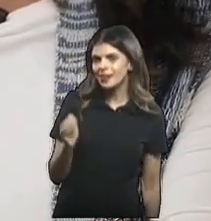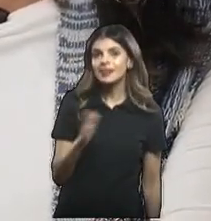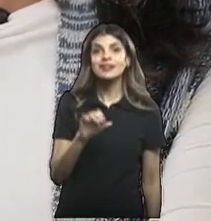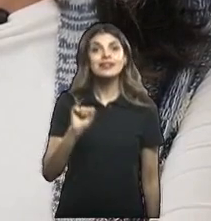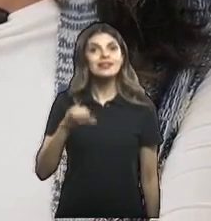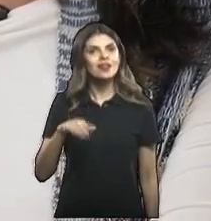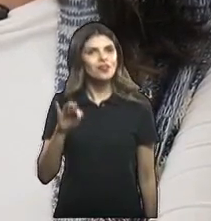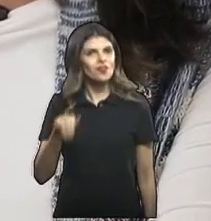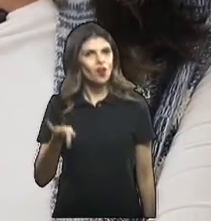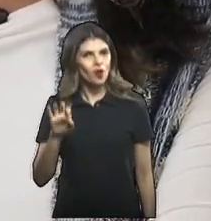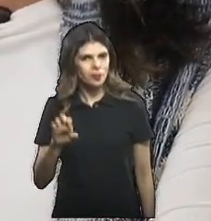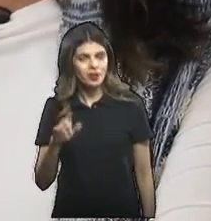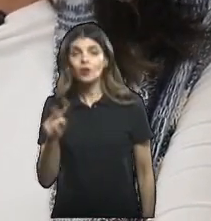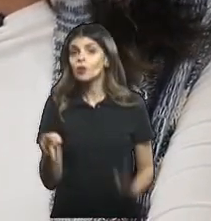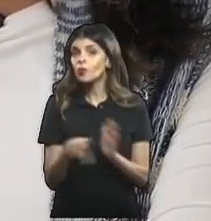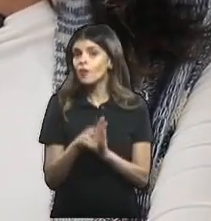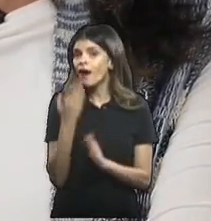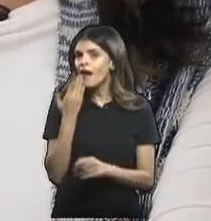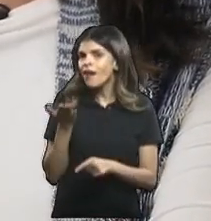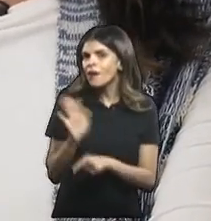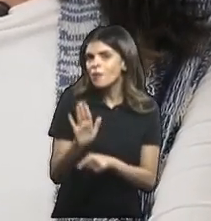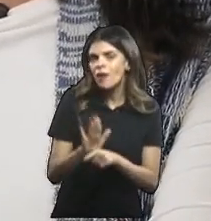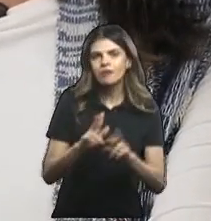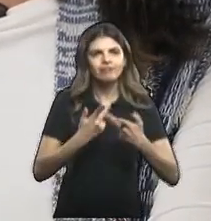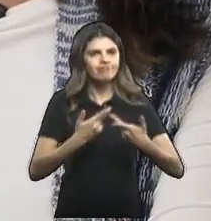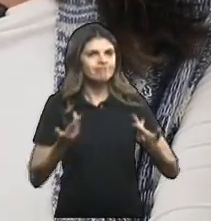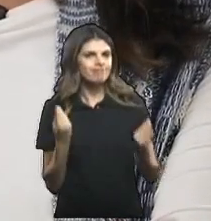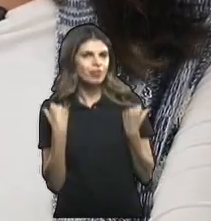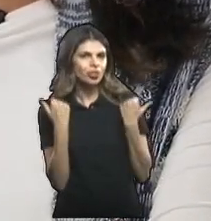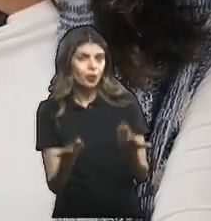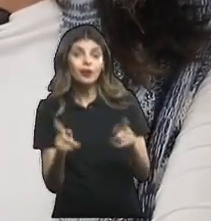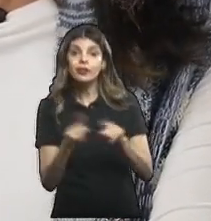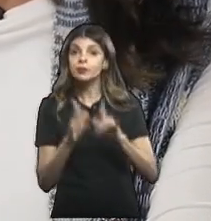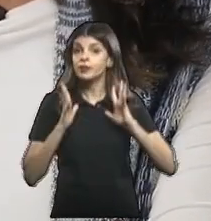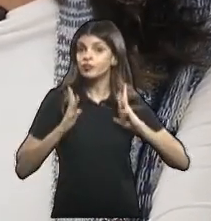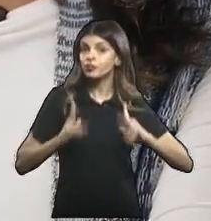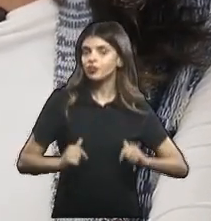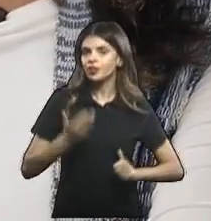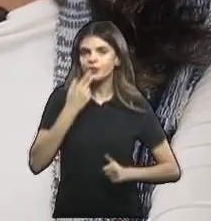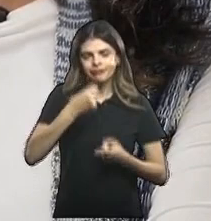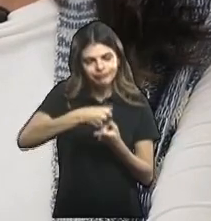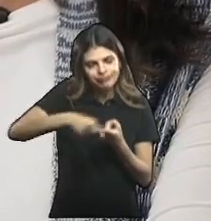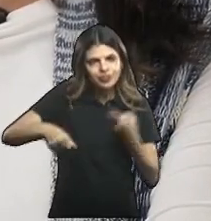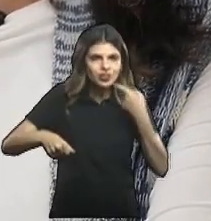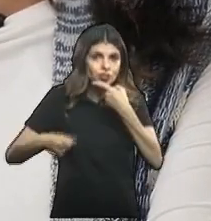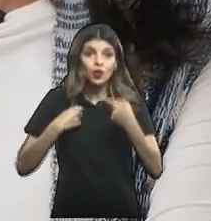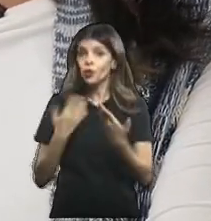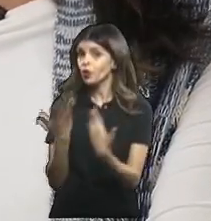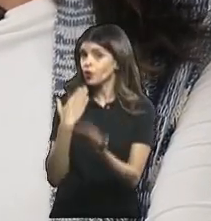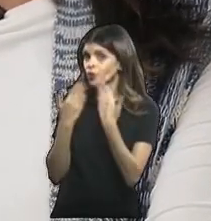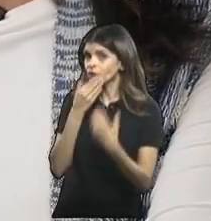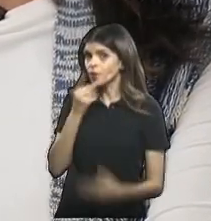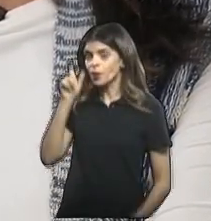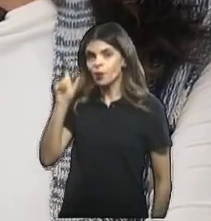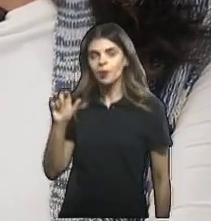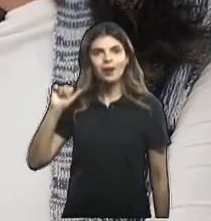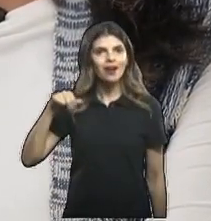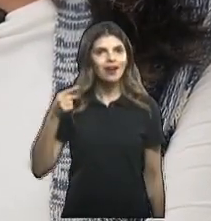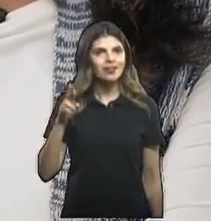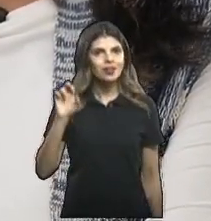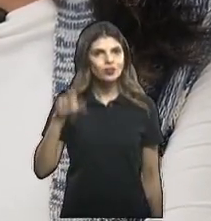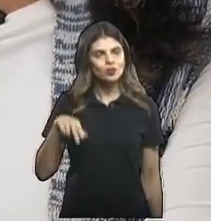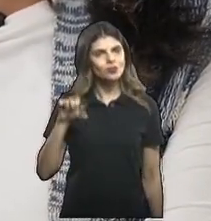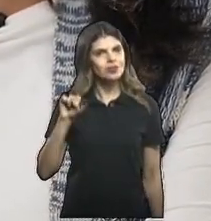inúmeras instituições alimentos e itens de higiene. Para falar sobre essas doações, eu converso agora com o Anderson Silva, fundador do